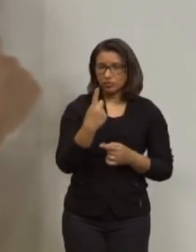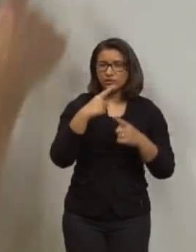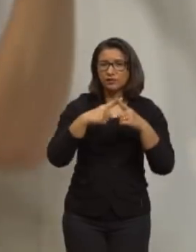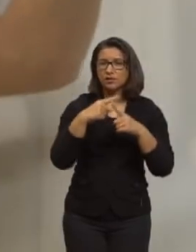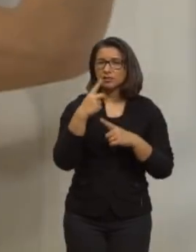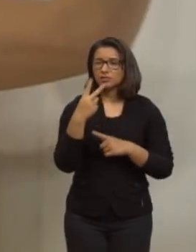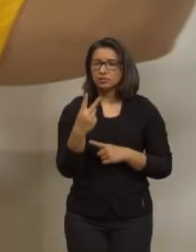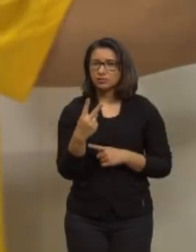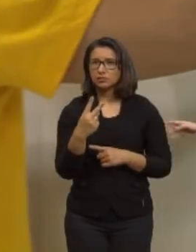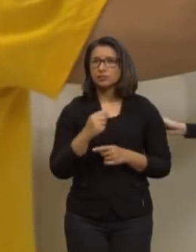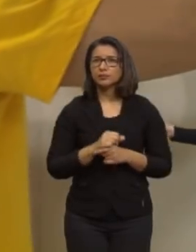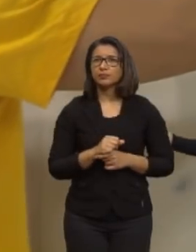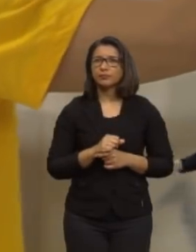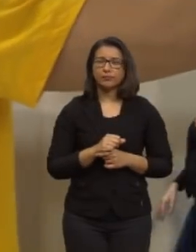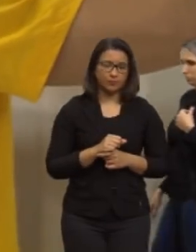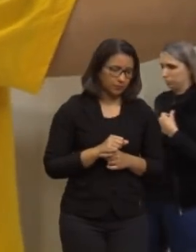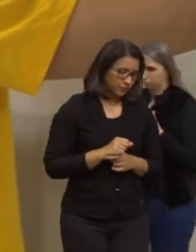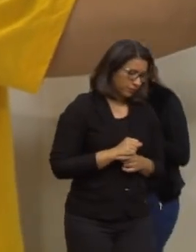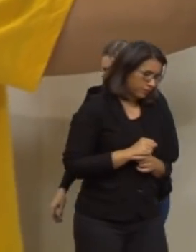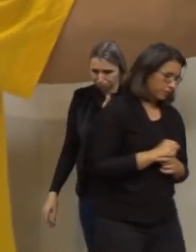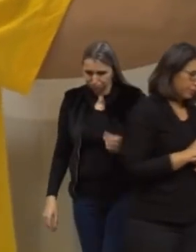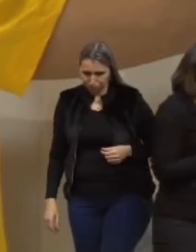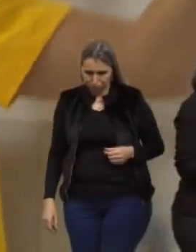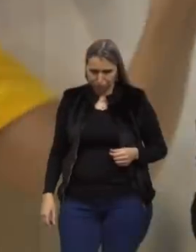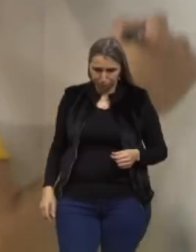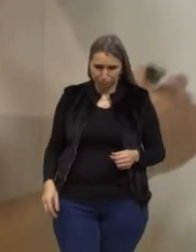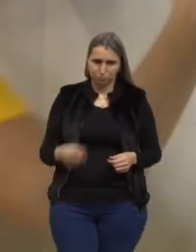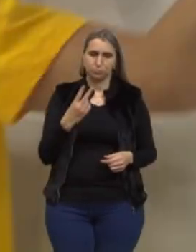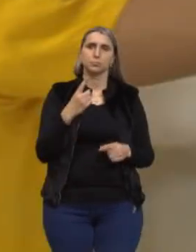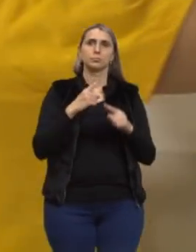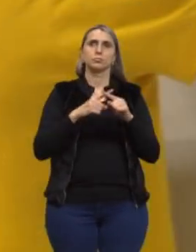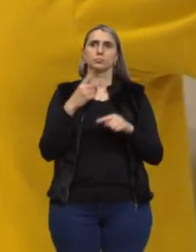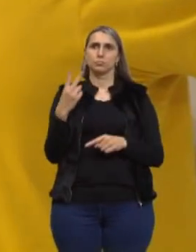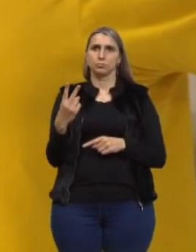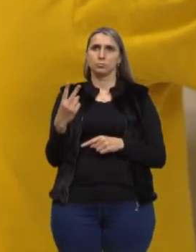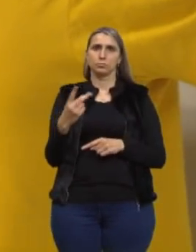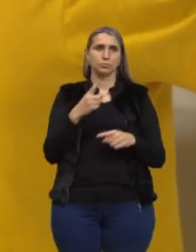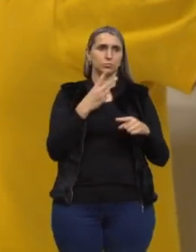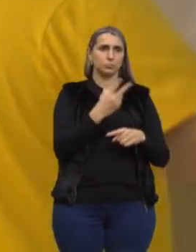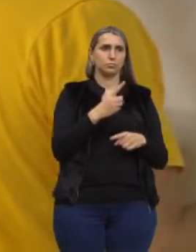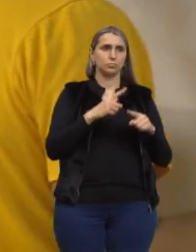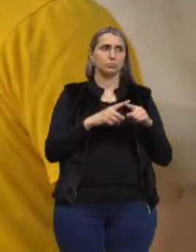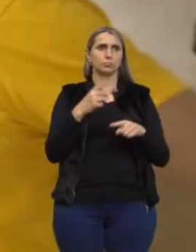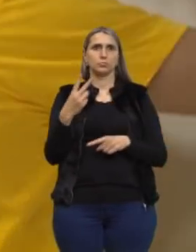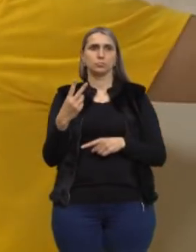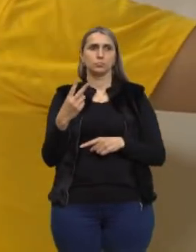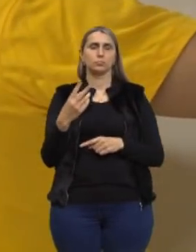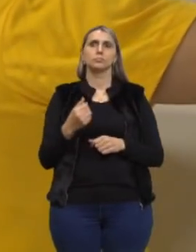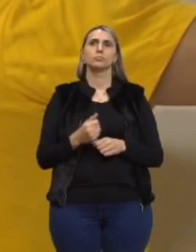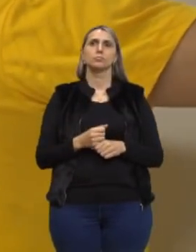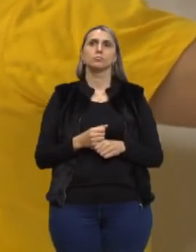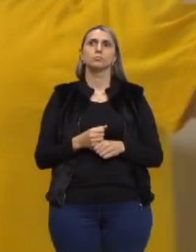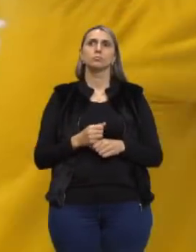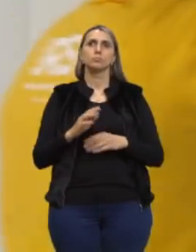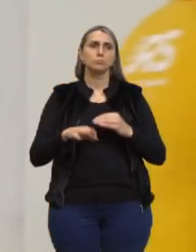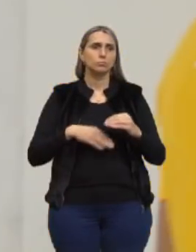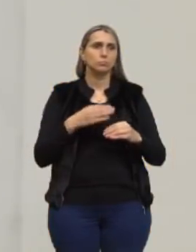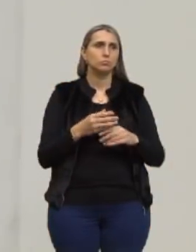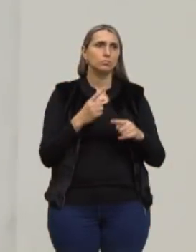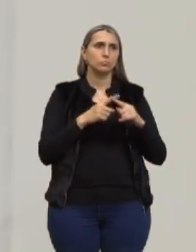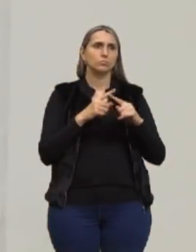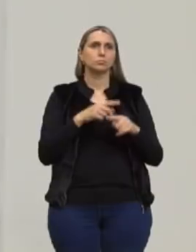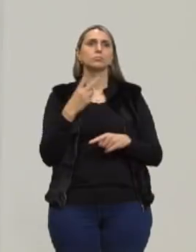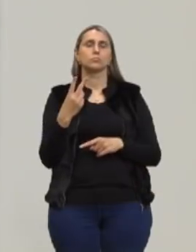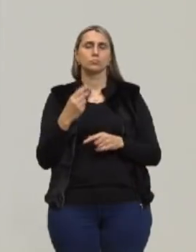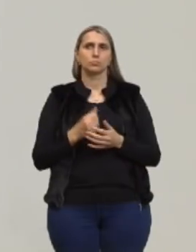quando não tem nada em 12 vezes 12 2 x 12 tão tudo é multiplica por nós